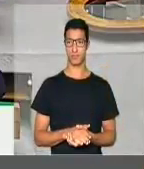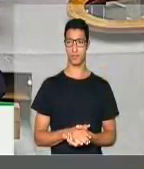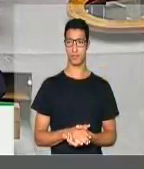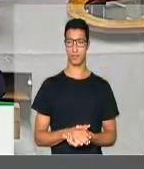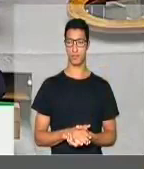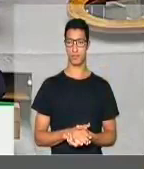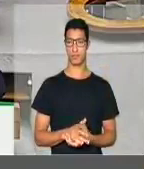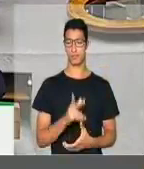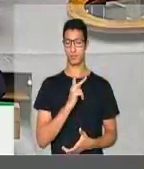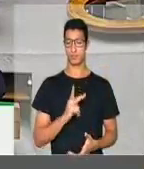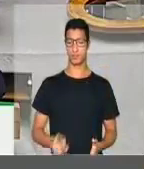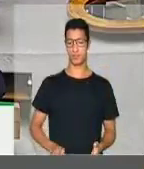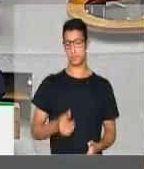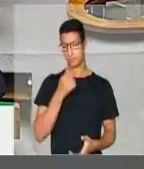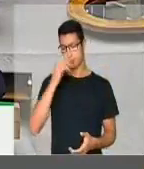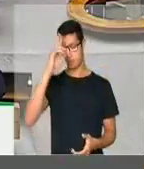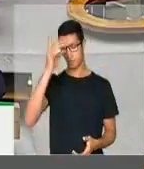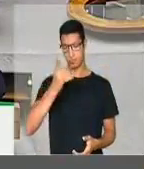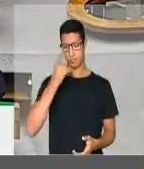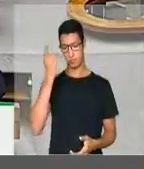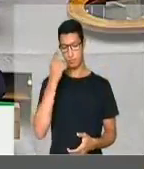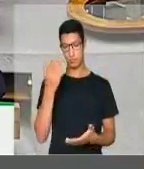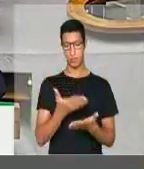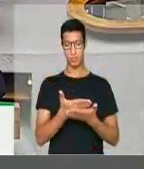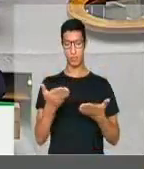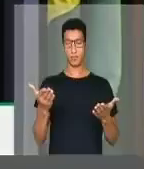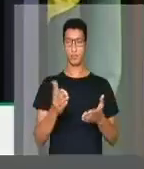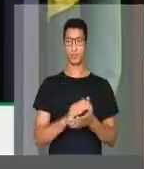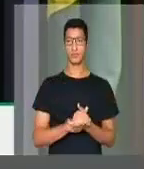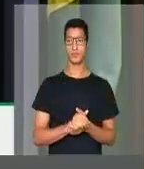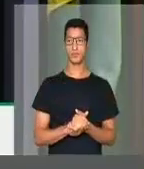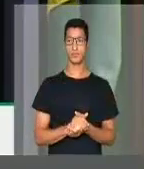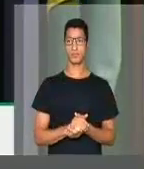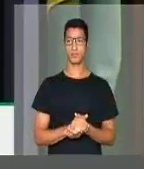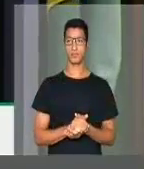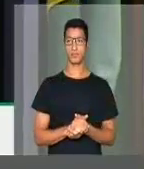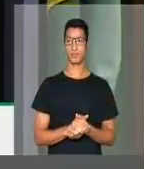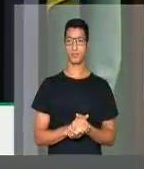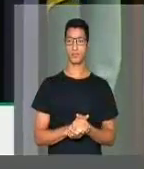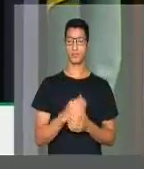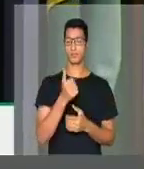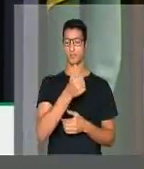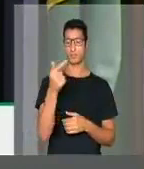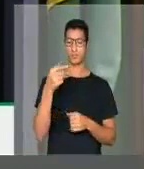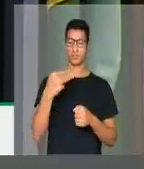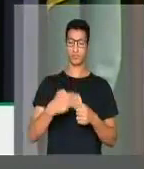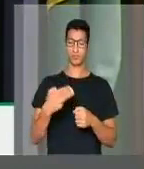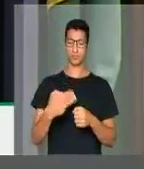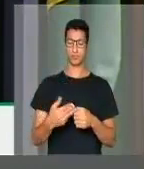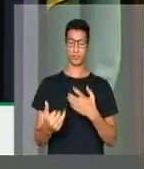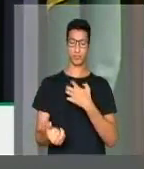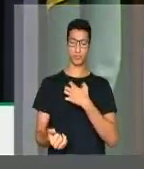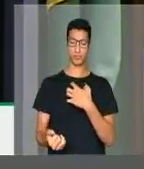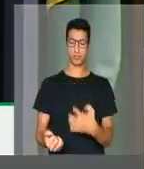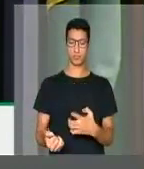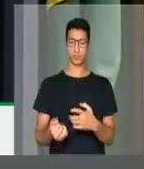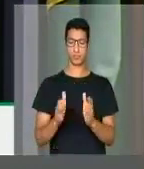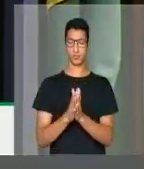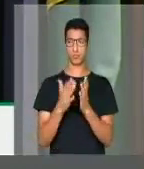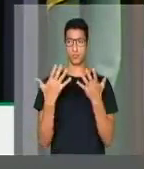senhor presidente senhoras deputadas e deputados 17 municípios da bahia